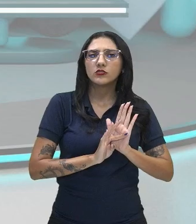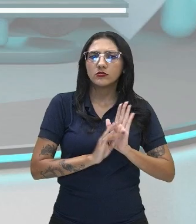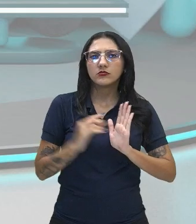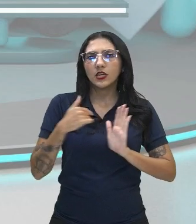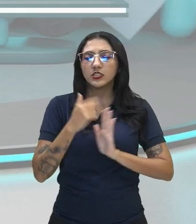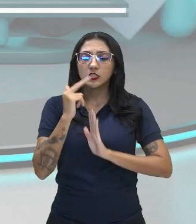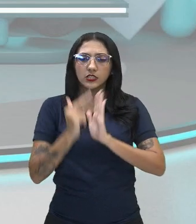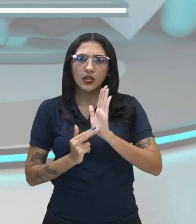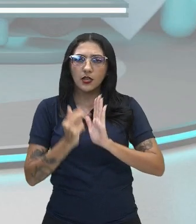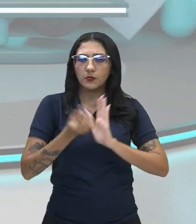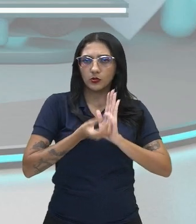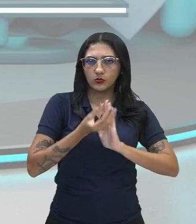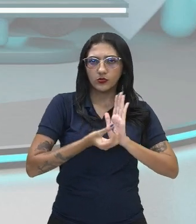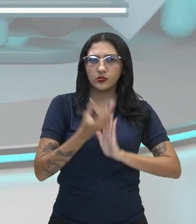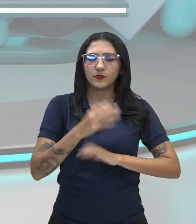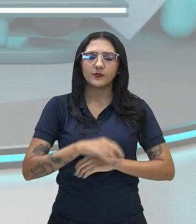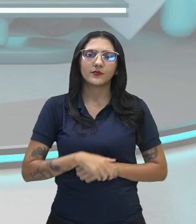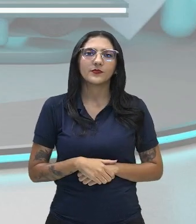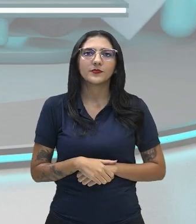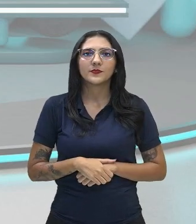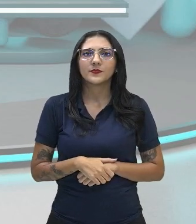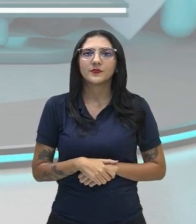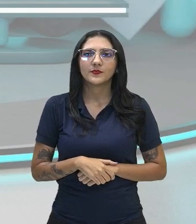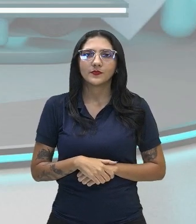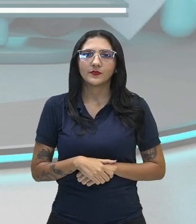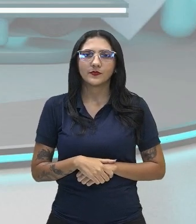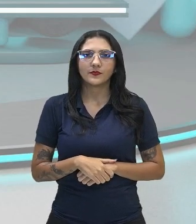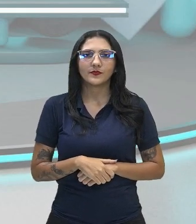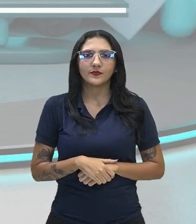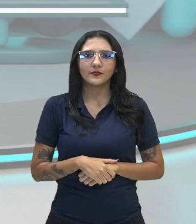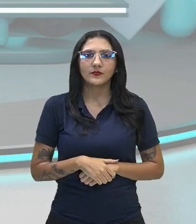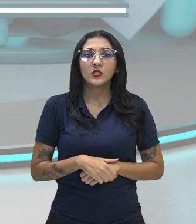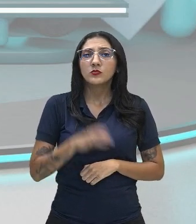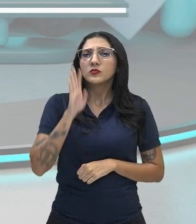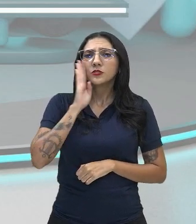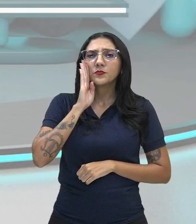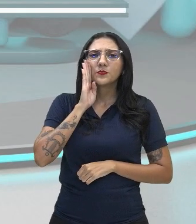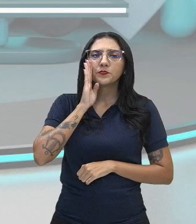e produzimos. Então, os principais